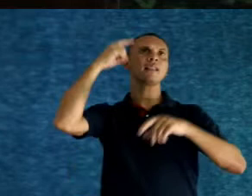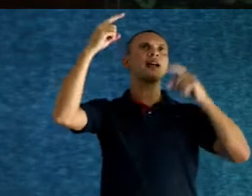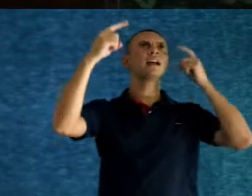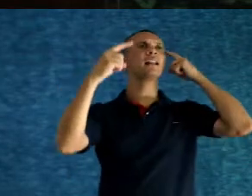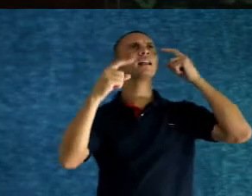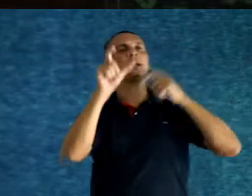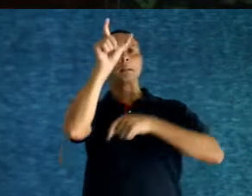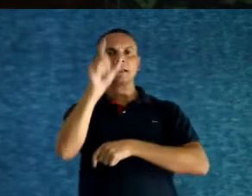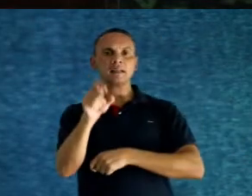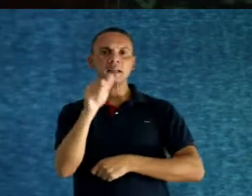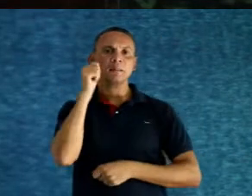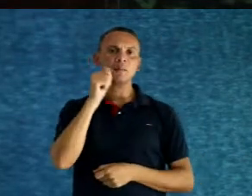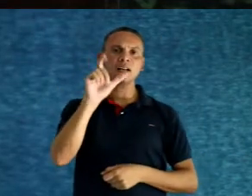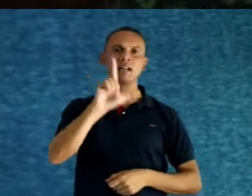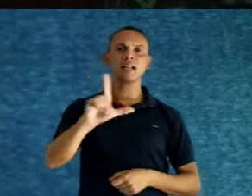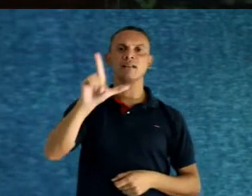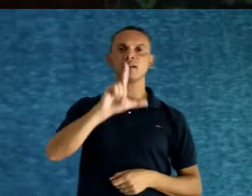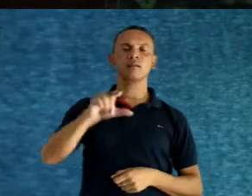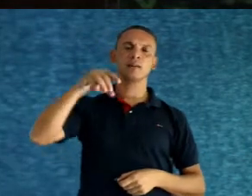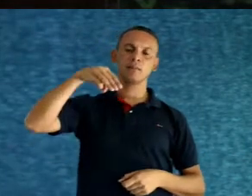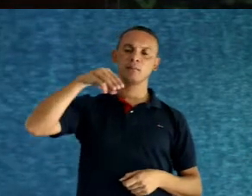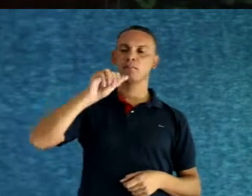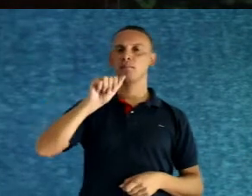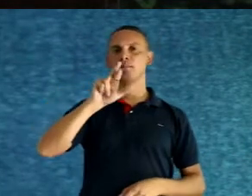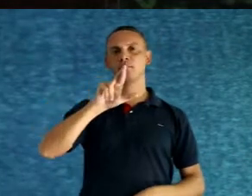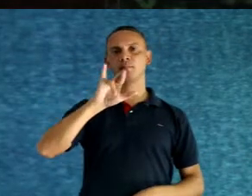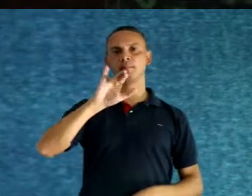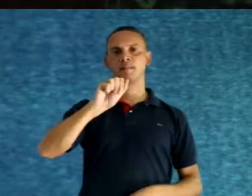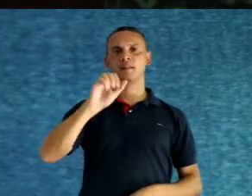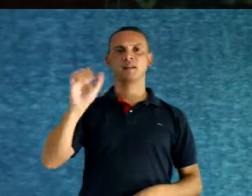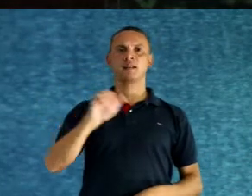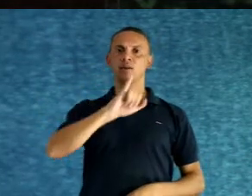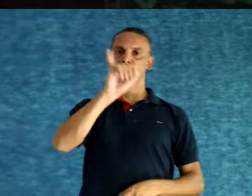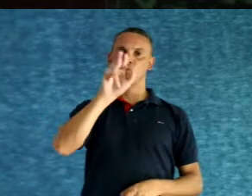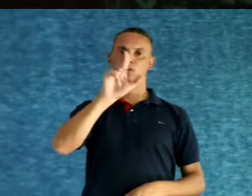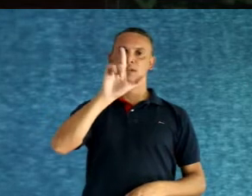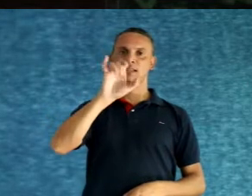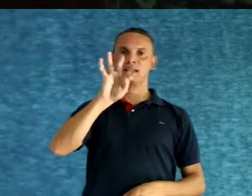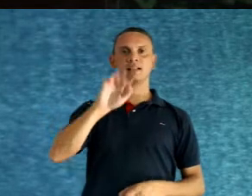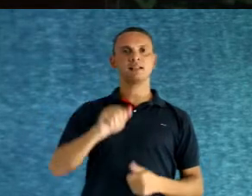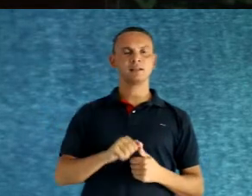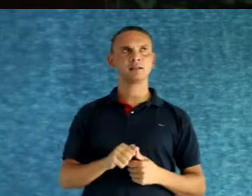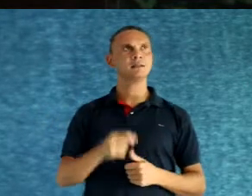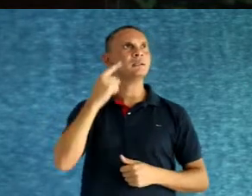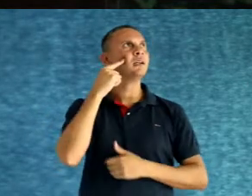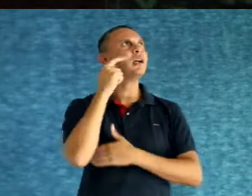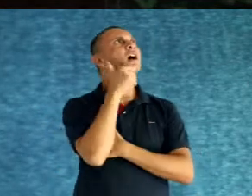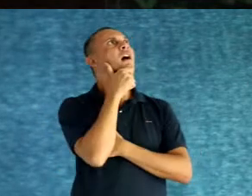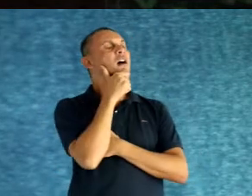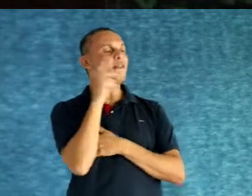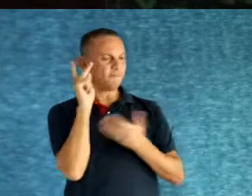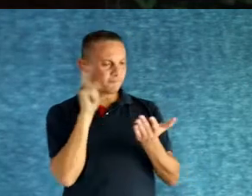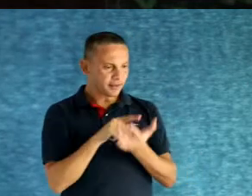algumas personalidades do mundo literário brasileiro e o nome de Maria Julieta veio logo à tona. Eu disse